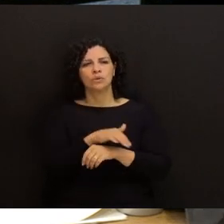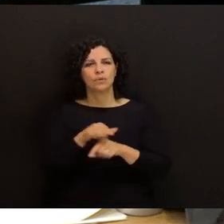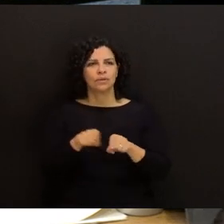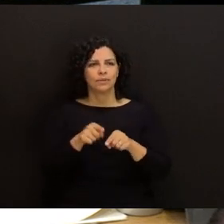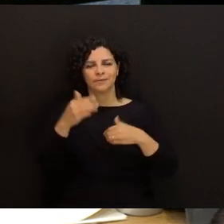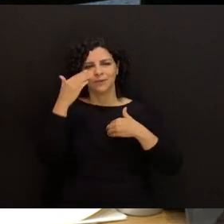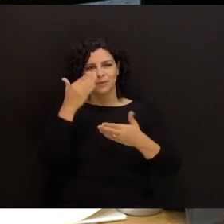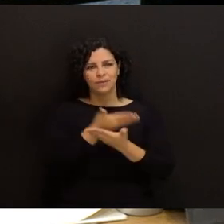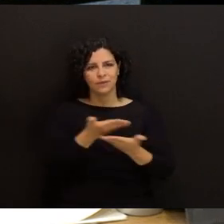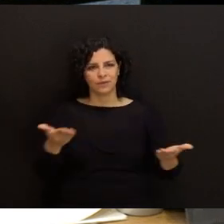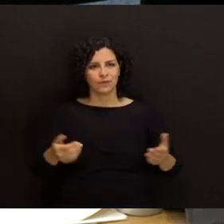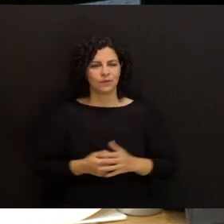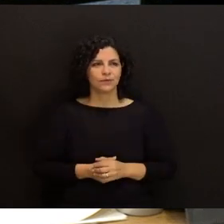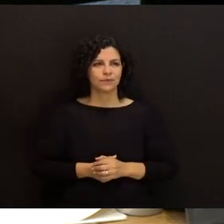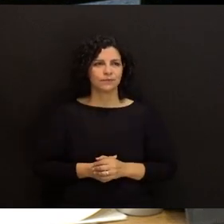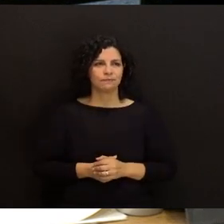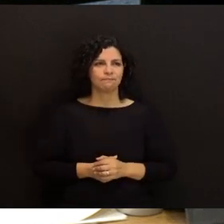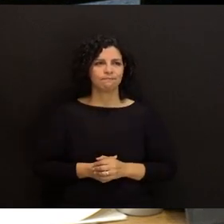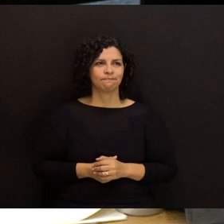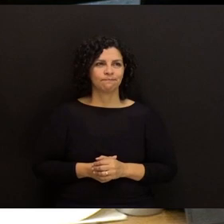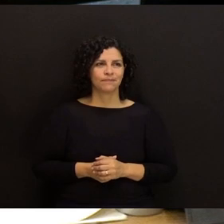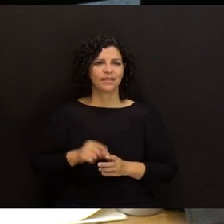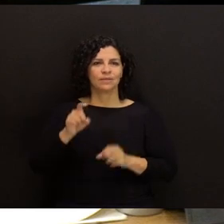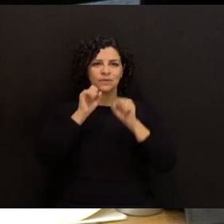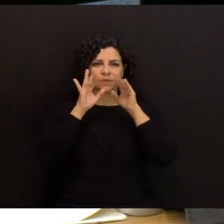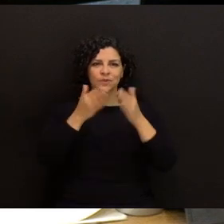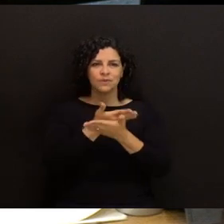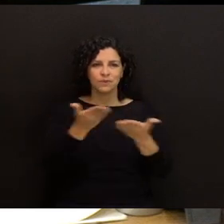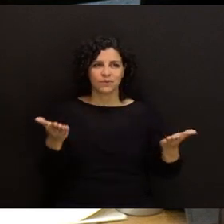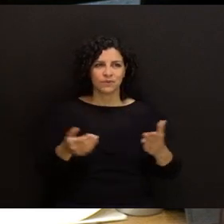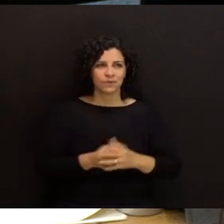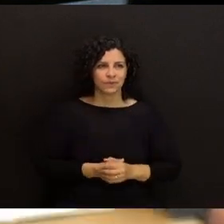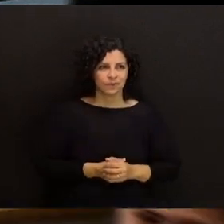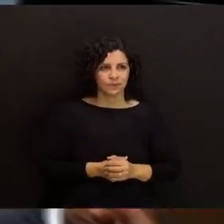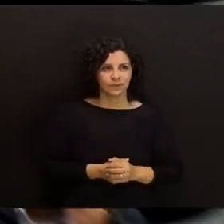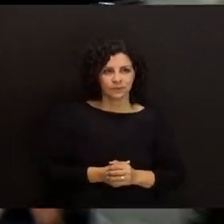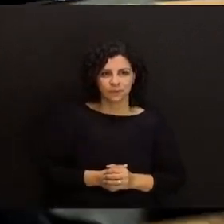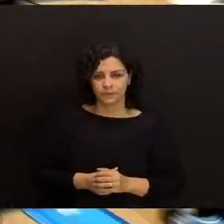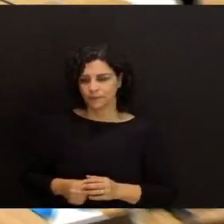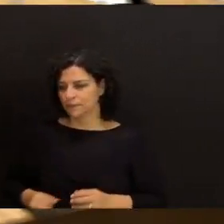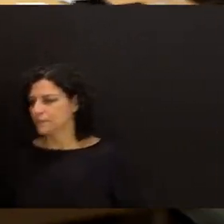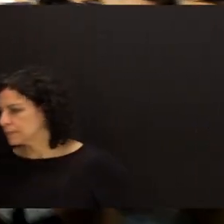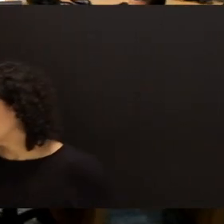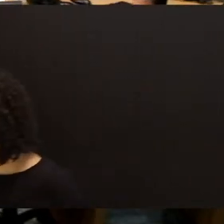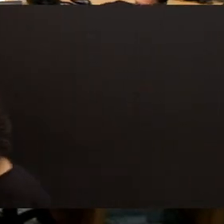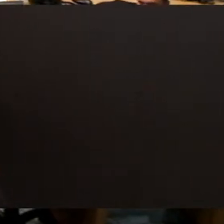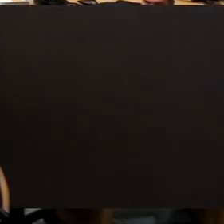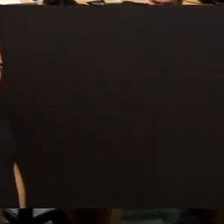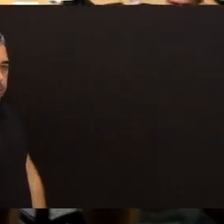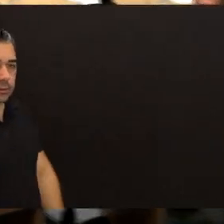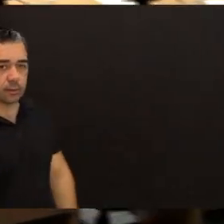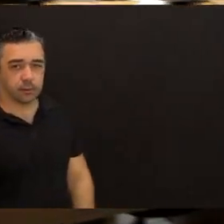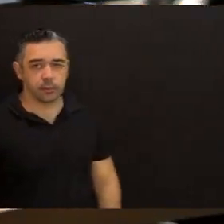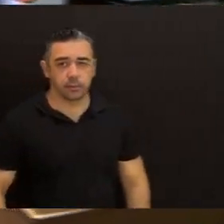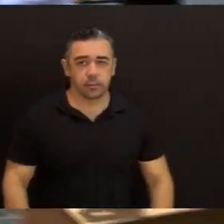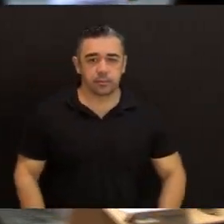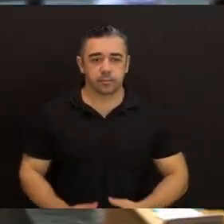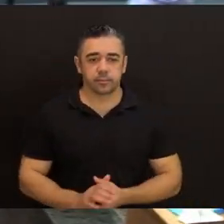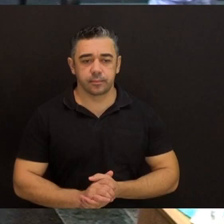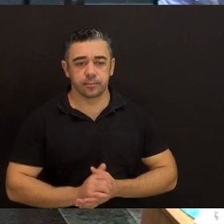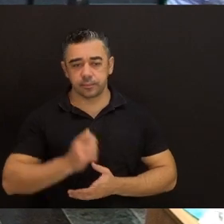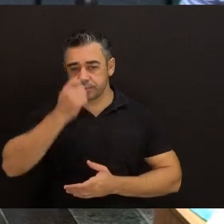muito obrigado a todos e que Deus abençoe a todos nós com a palavra Vereador Silvio